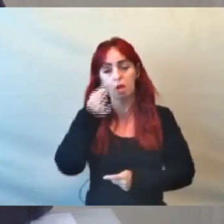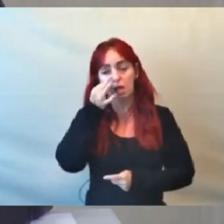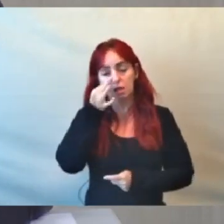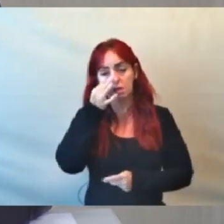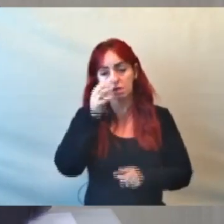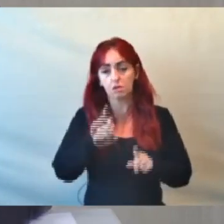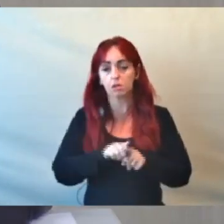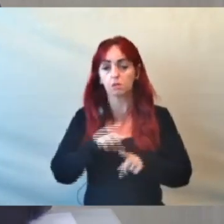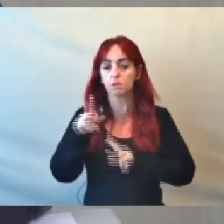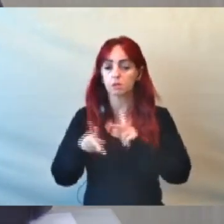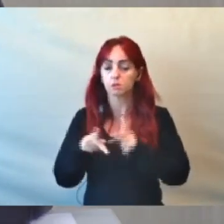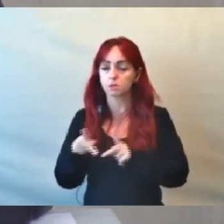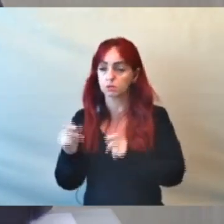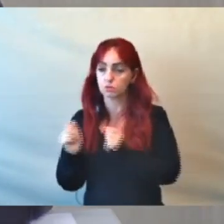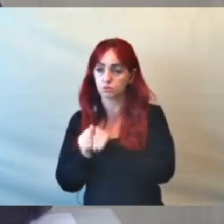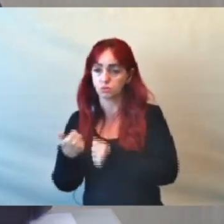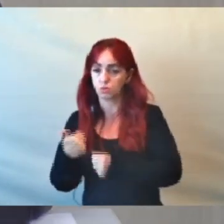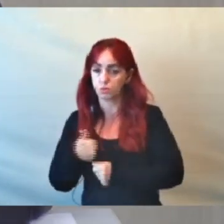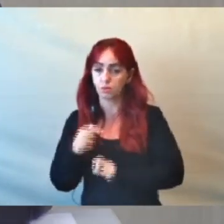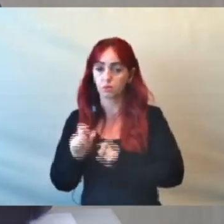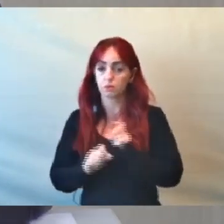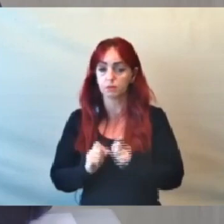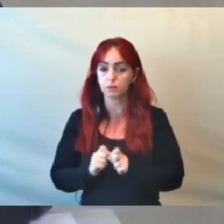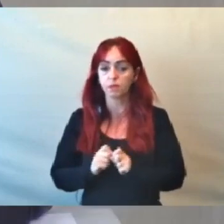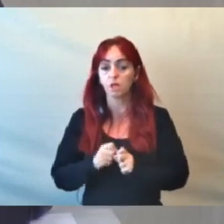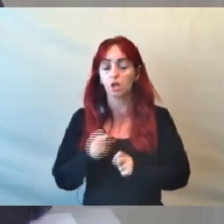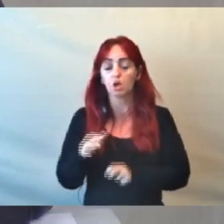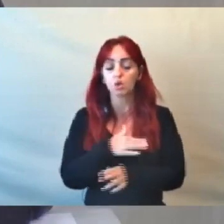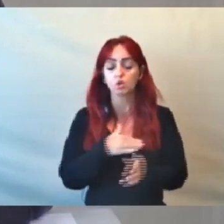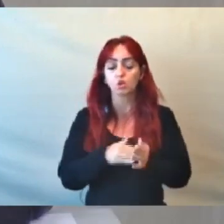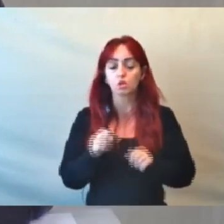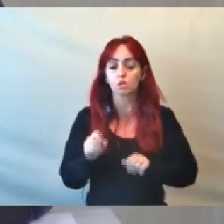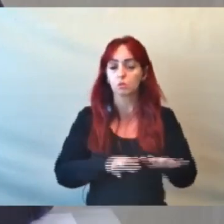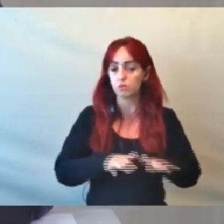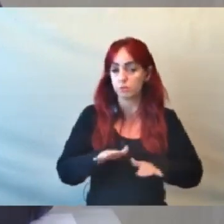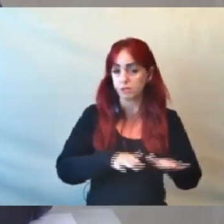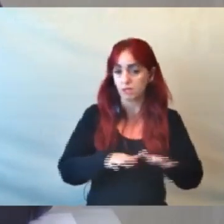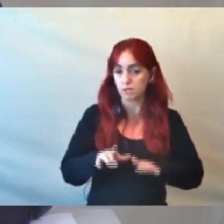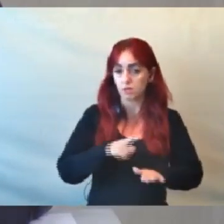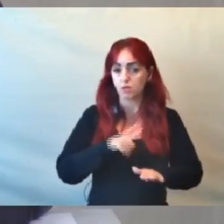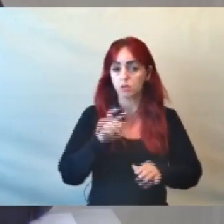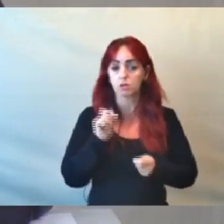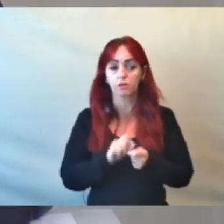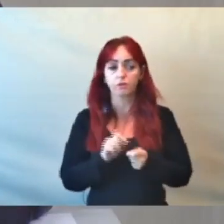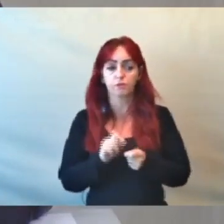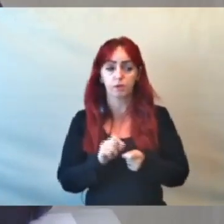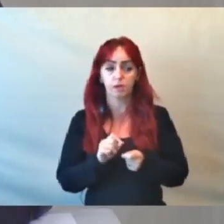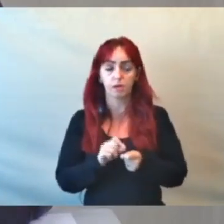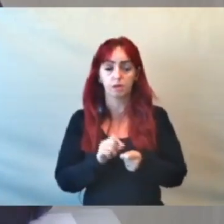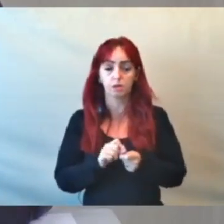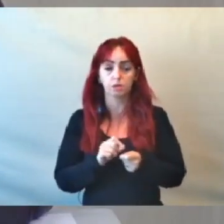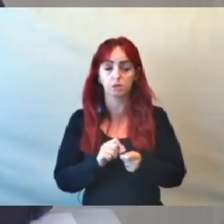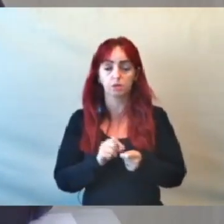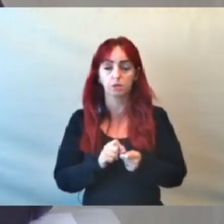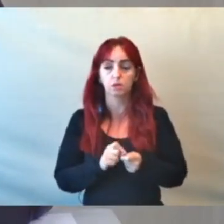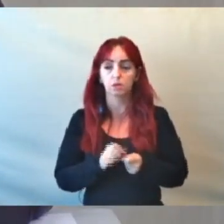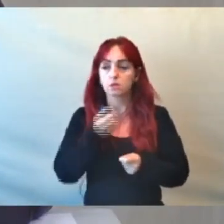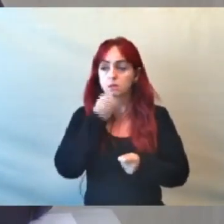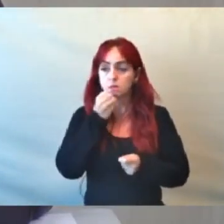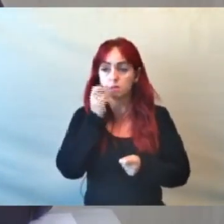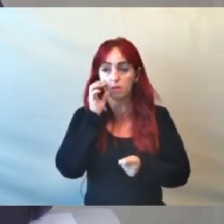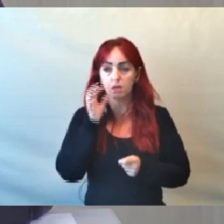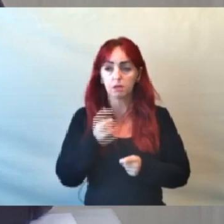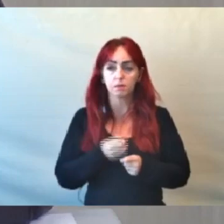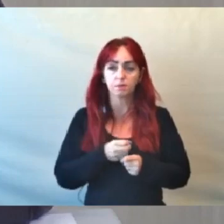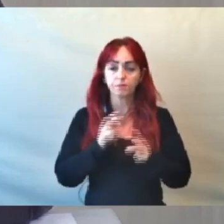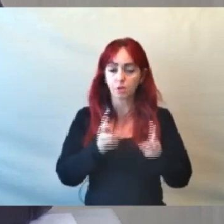todas essas movimentações, questionamentos que foram feitos, se bem observados pelas autoridades públicas, vão revelar muitas questões que ainda